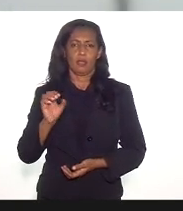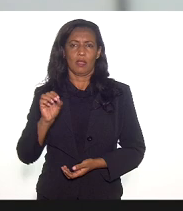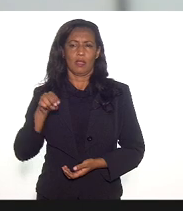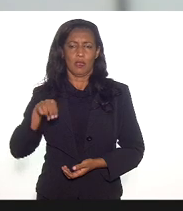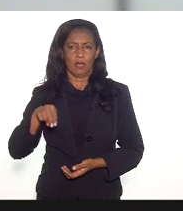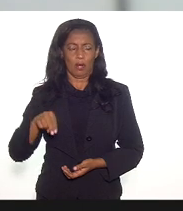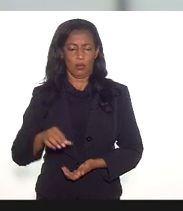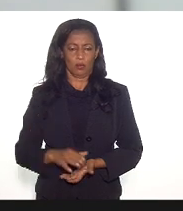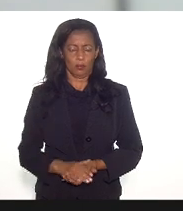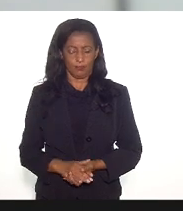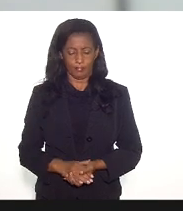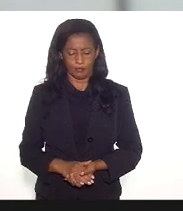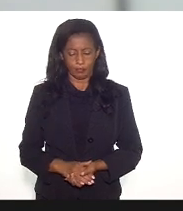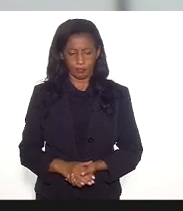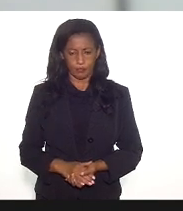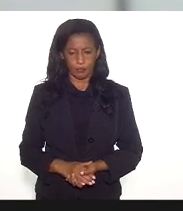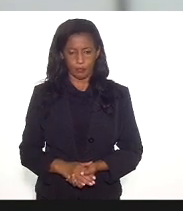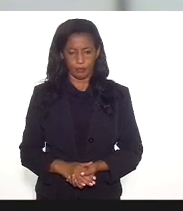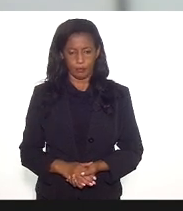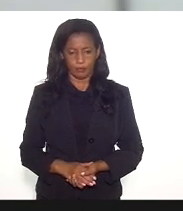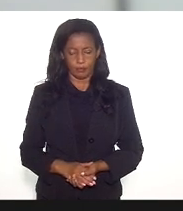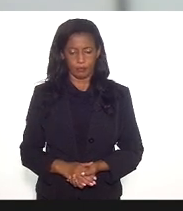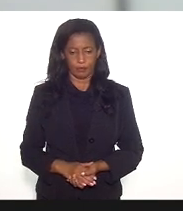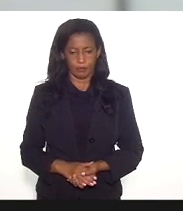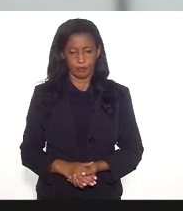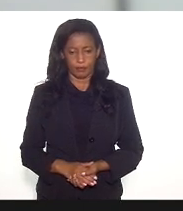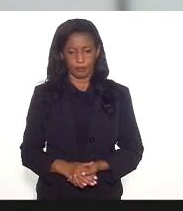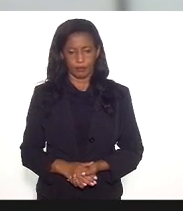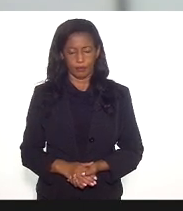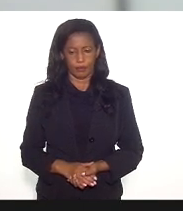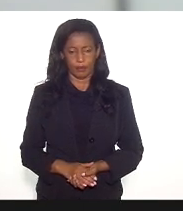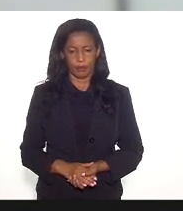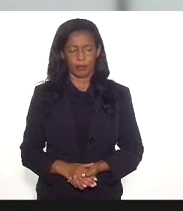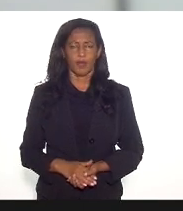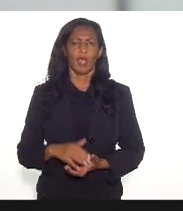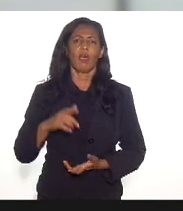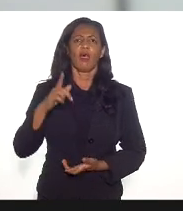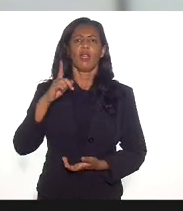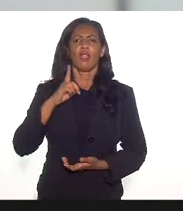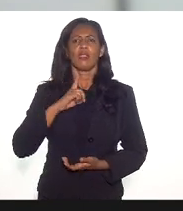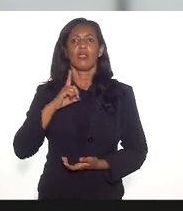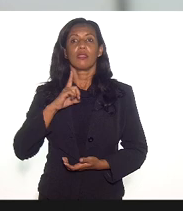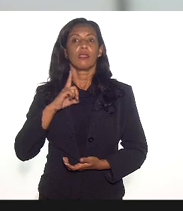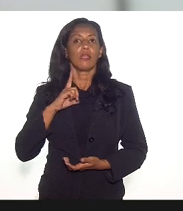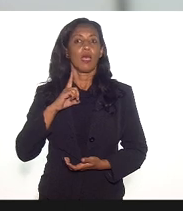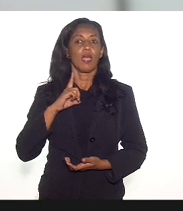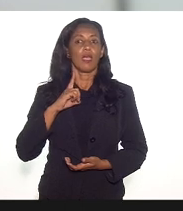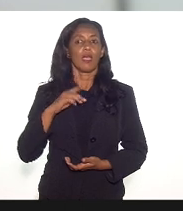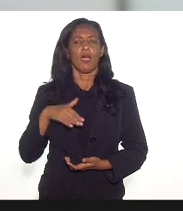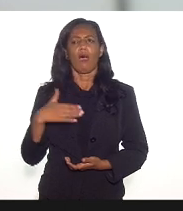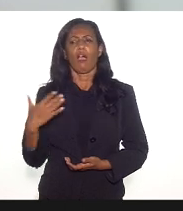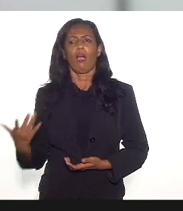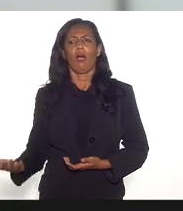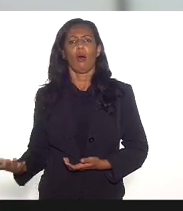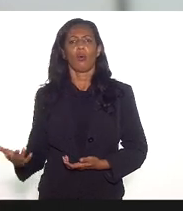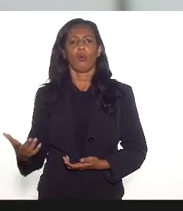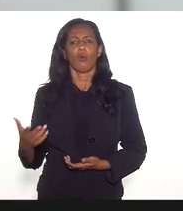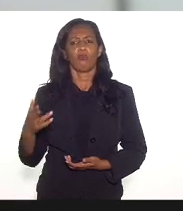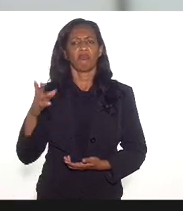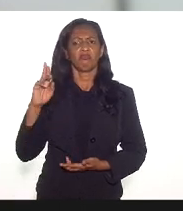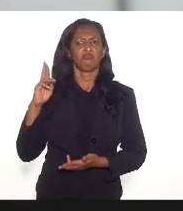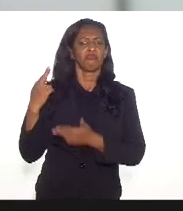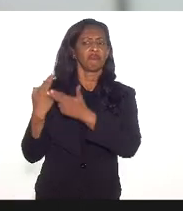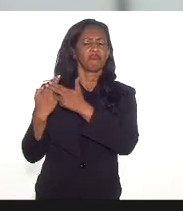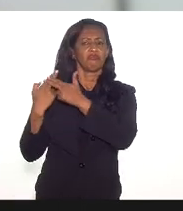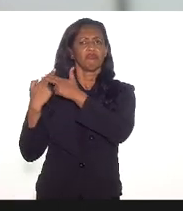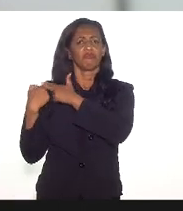Queria arguir se existe algum representante do Poder Executivo